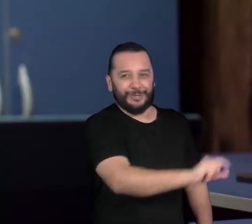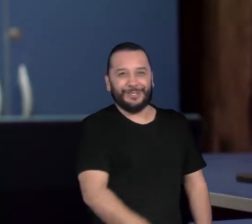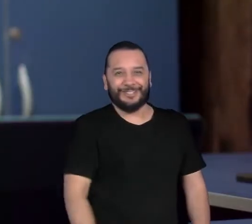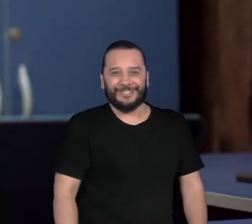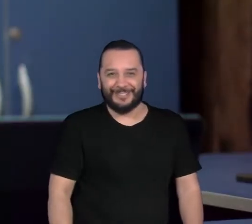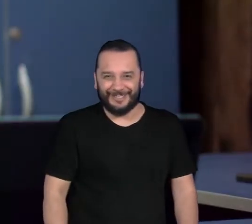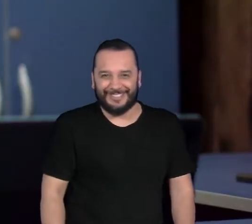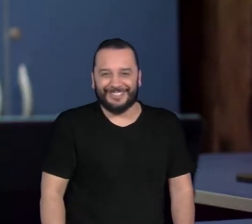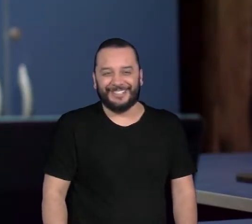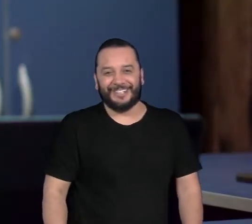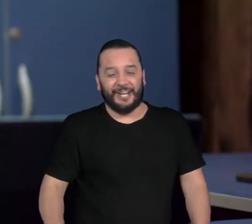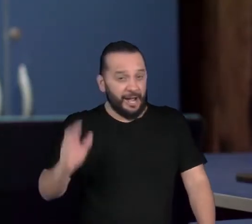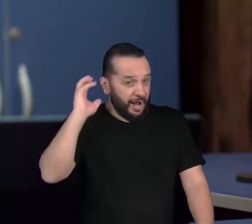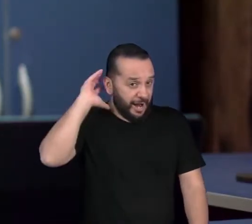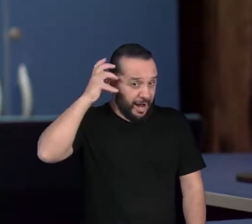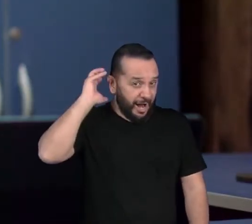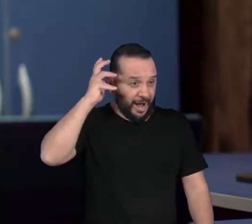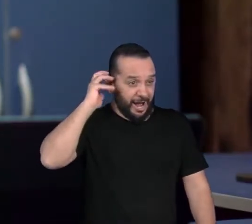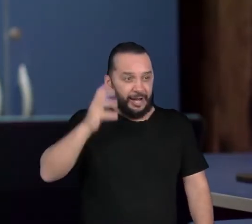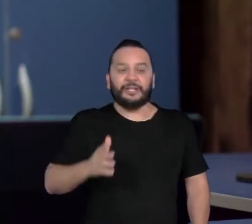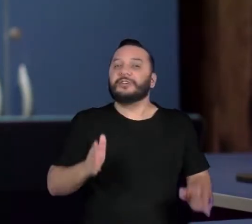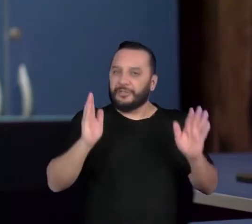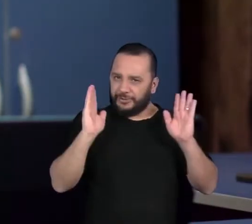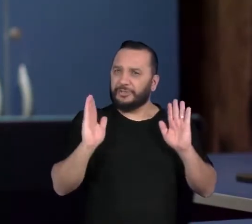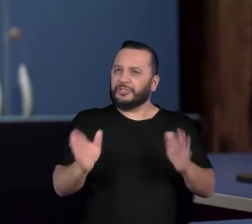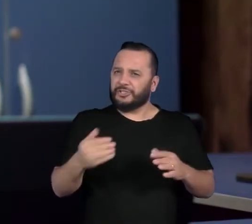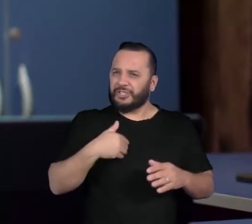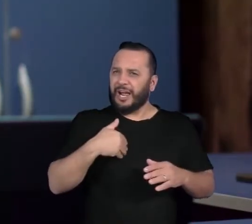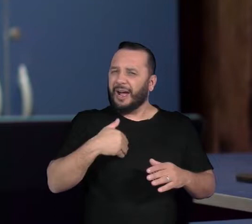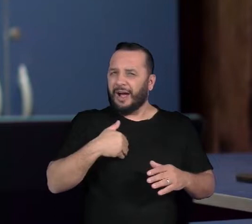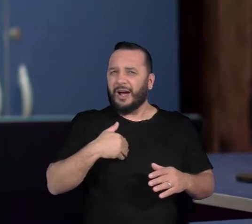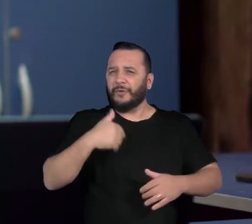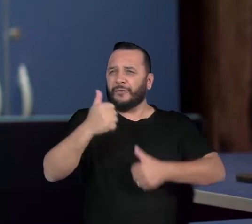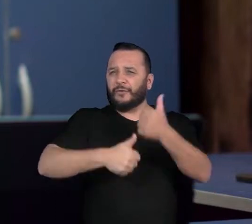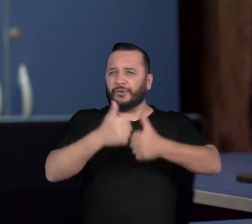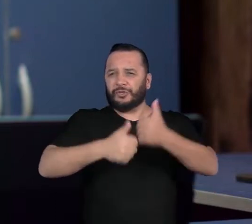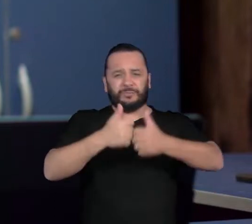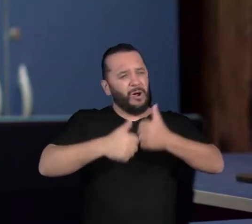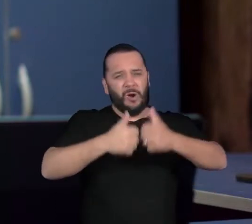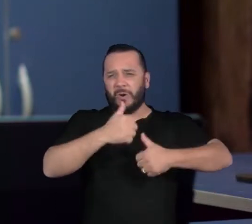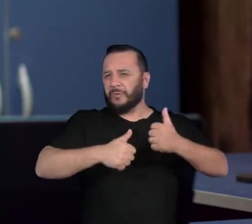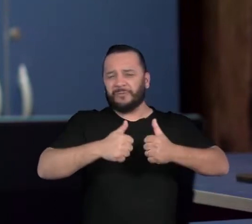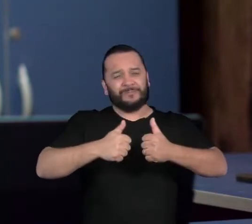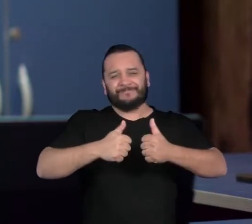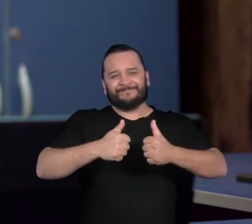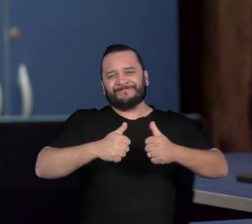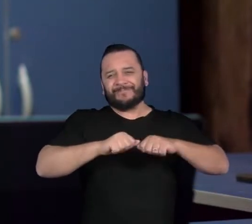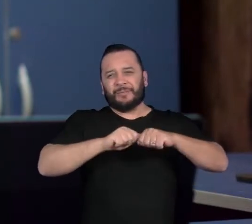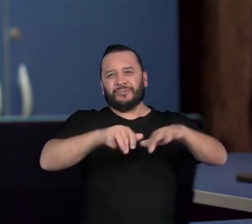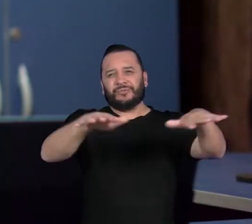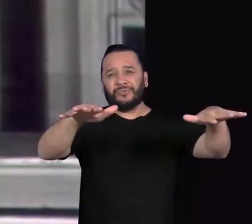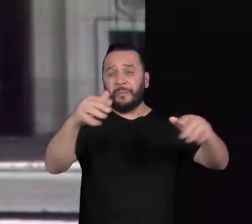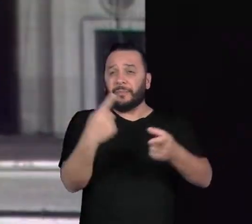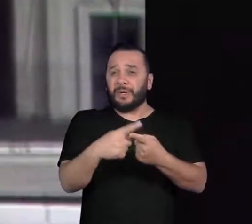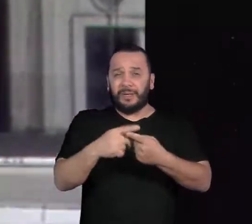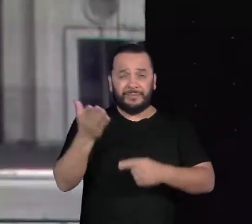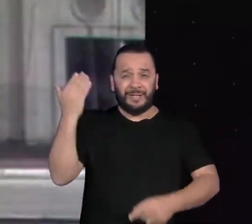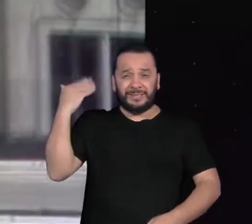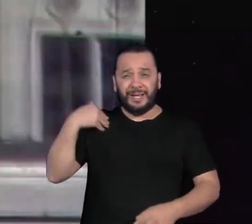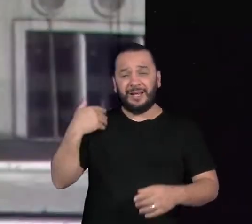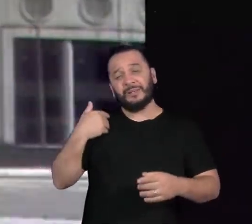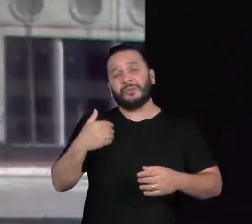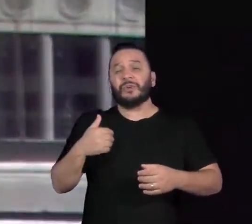O rádio, ele foi decisivo para a popularização do futebol. Porque o futebol lá atrás, ele era um